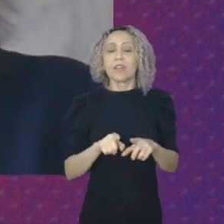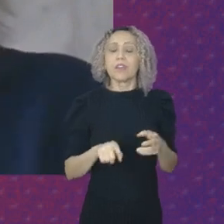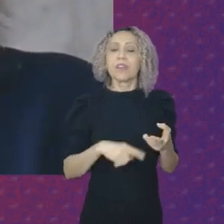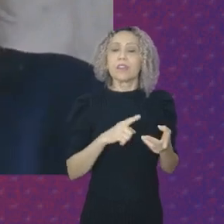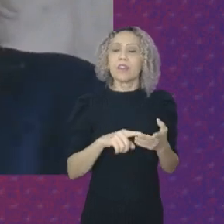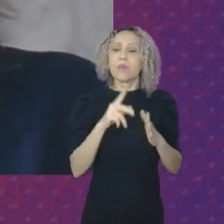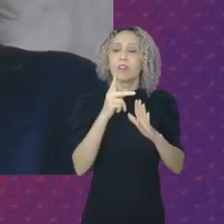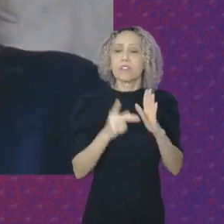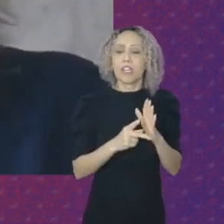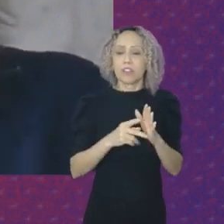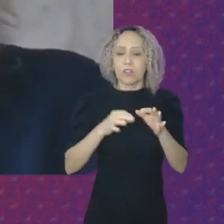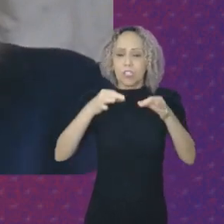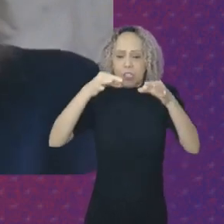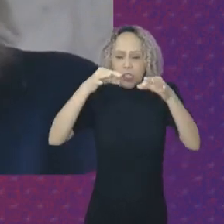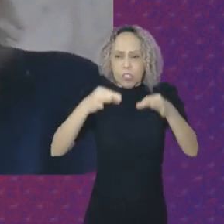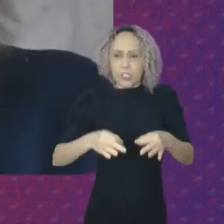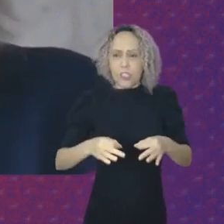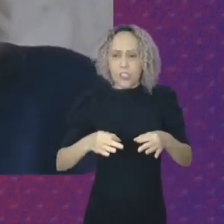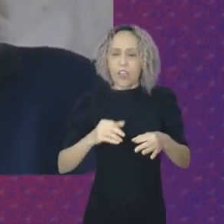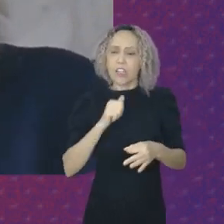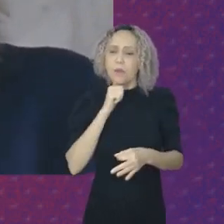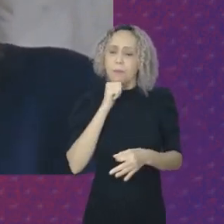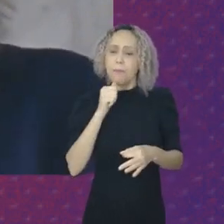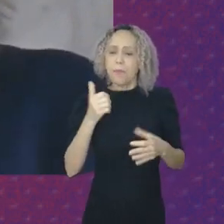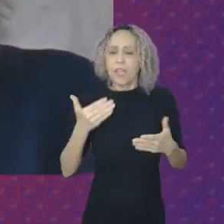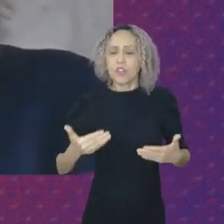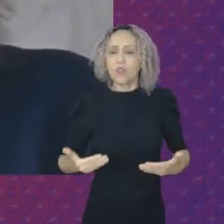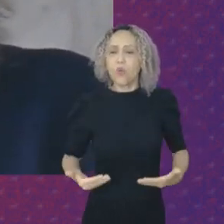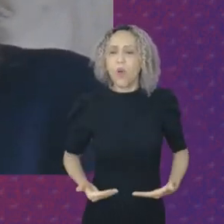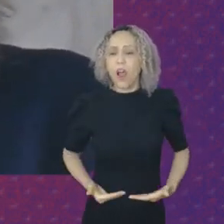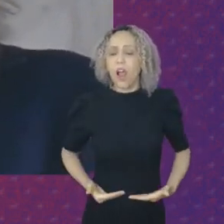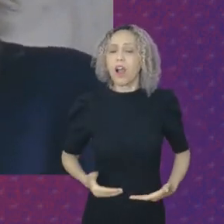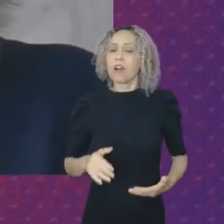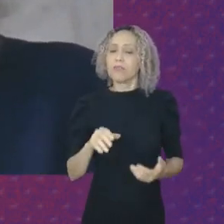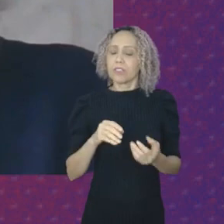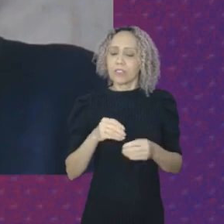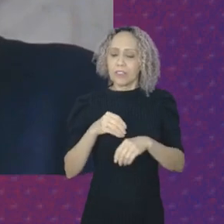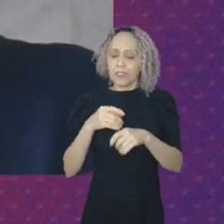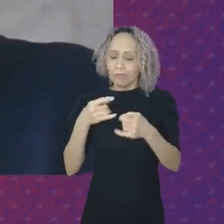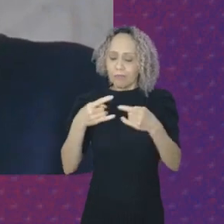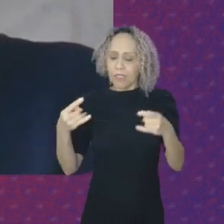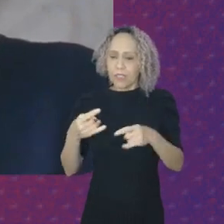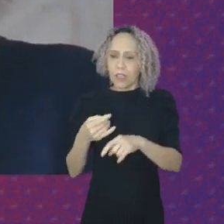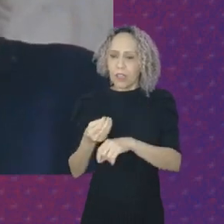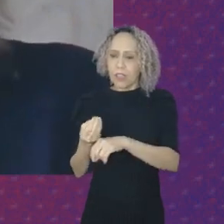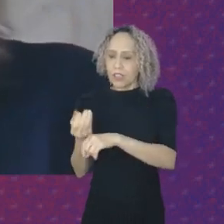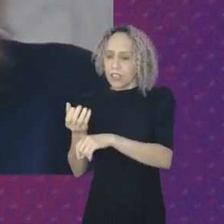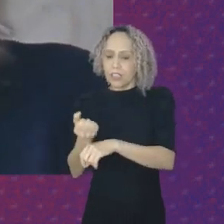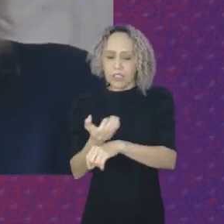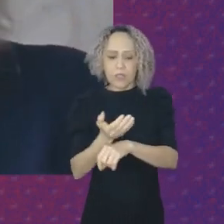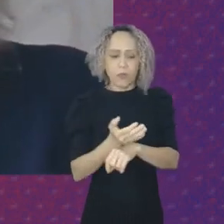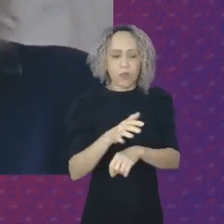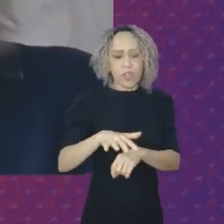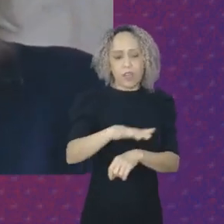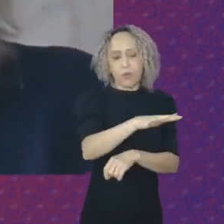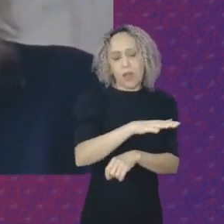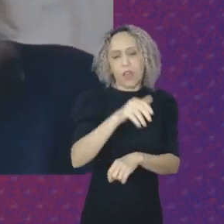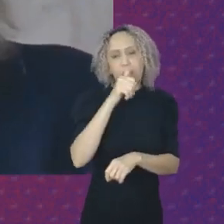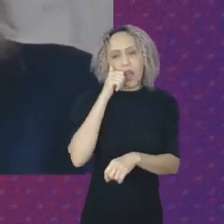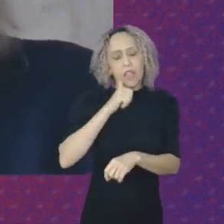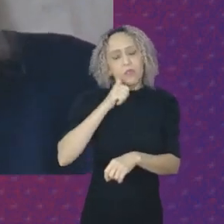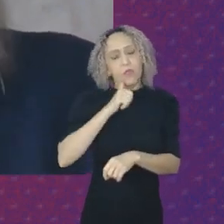Saúde serem distribuídos também absorventes higiênicos e, concomitantemente,